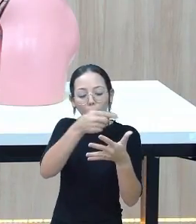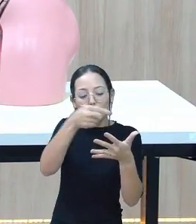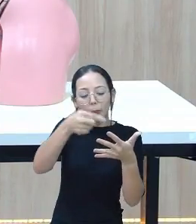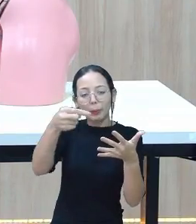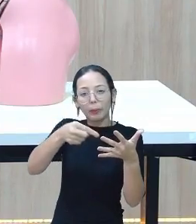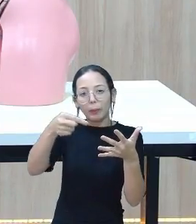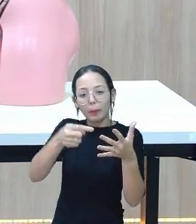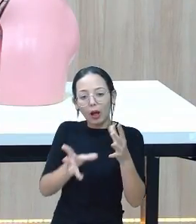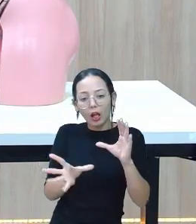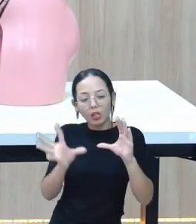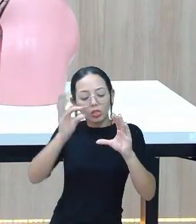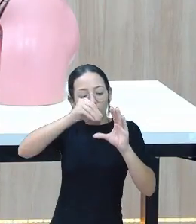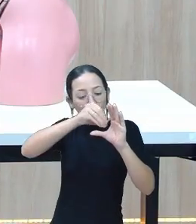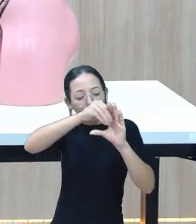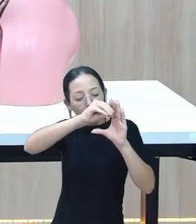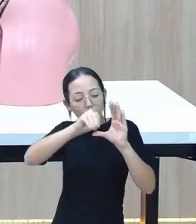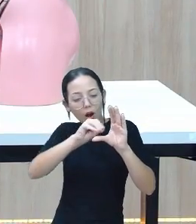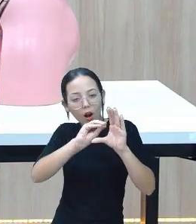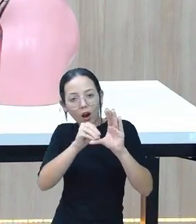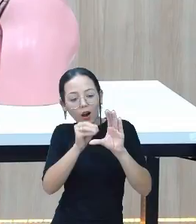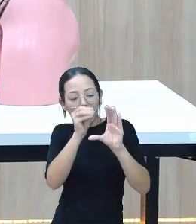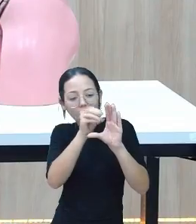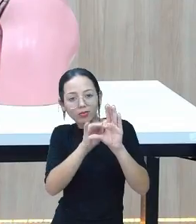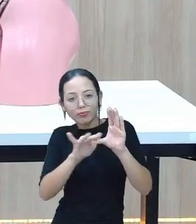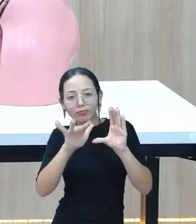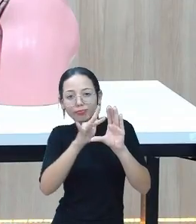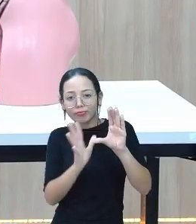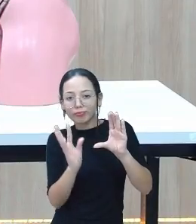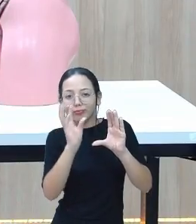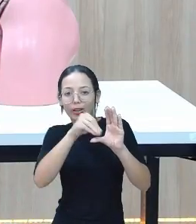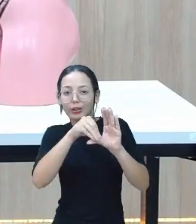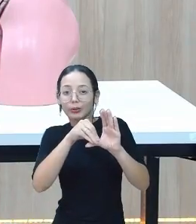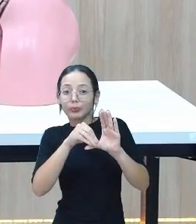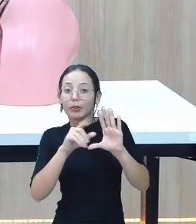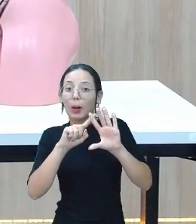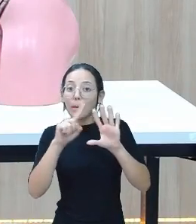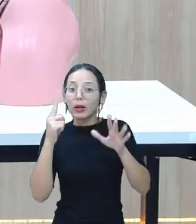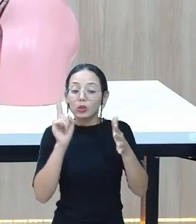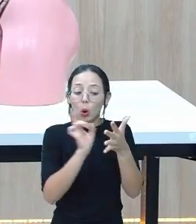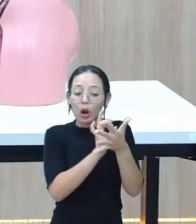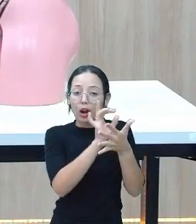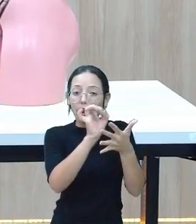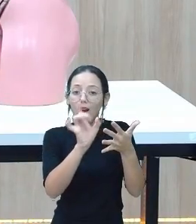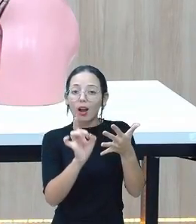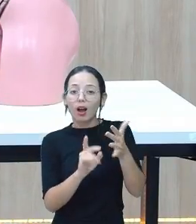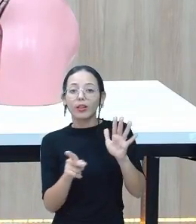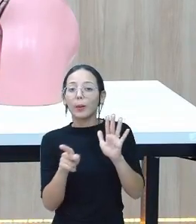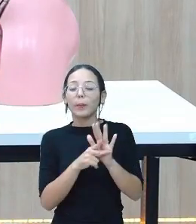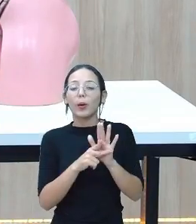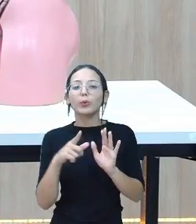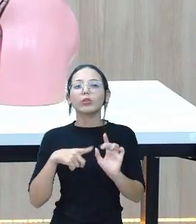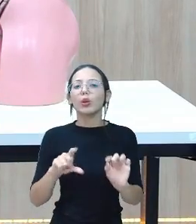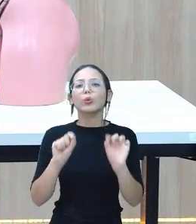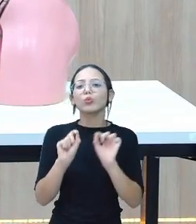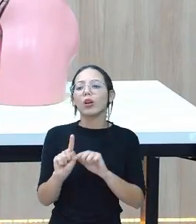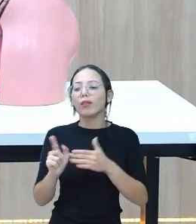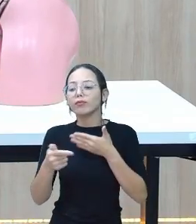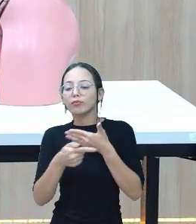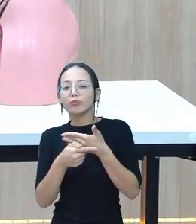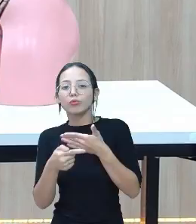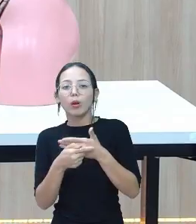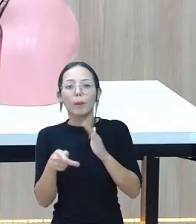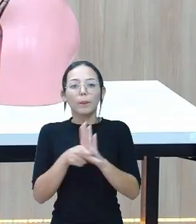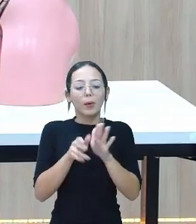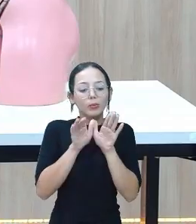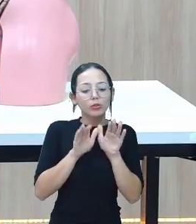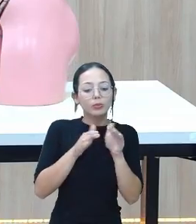organelas mergulhadas no citoplasma. E cada organela dessa, ela tem uma função,